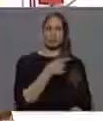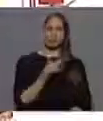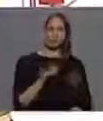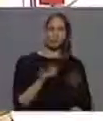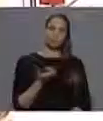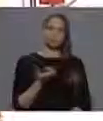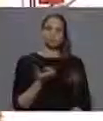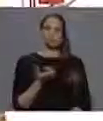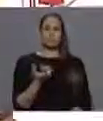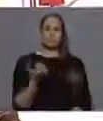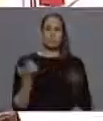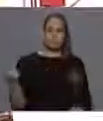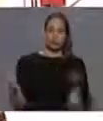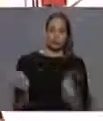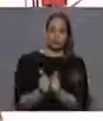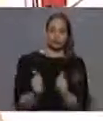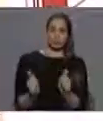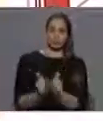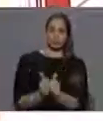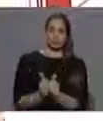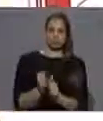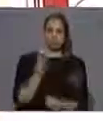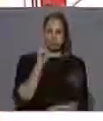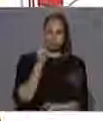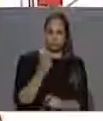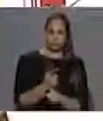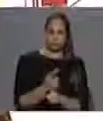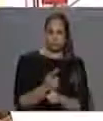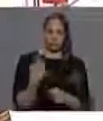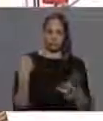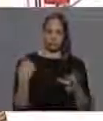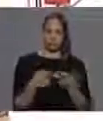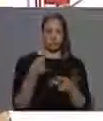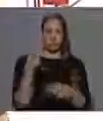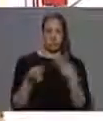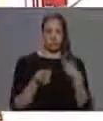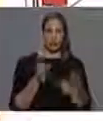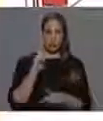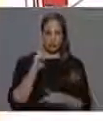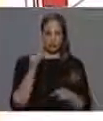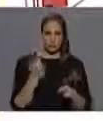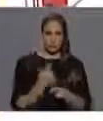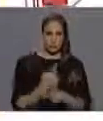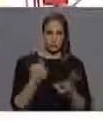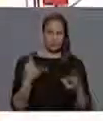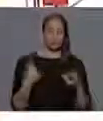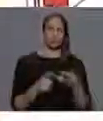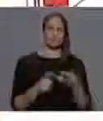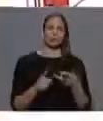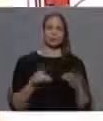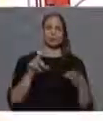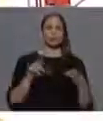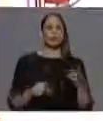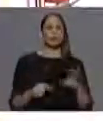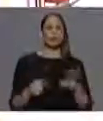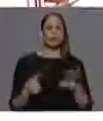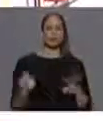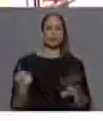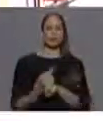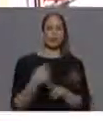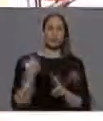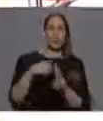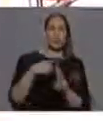com grande proximidade, acompanhar esta avaliação e defender intransigentemente os interesses dos